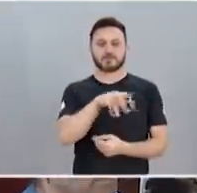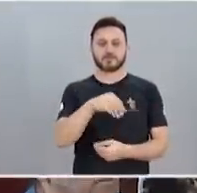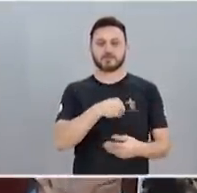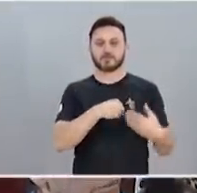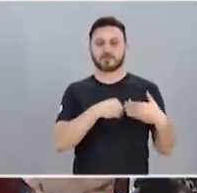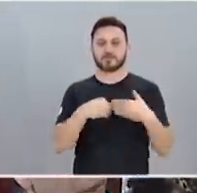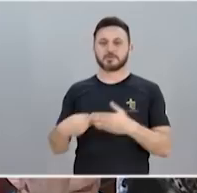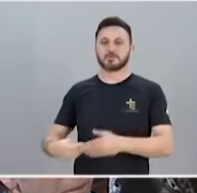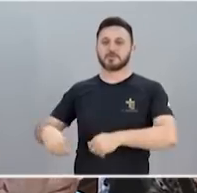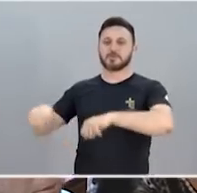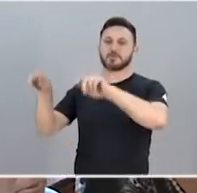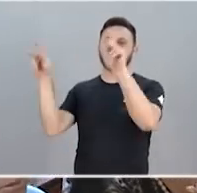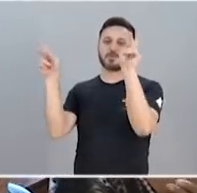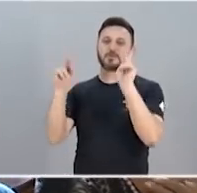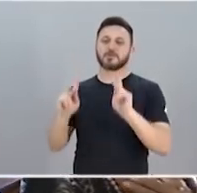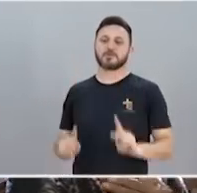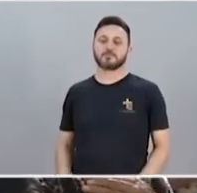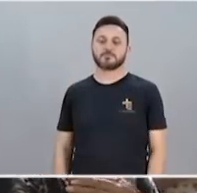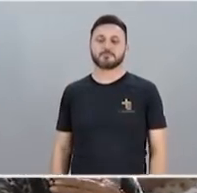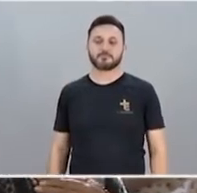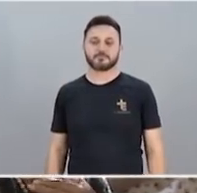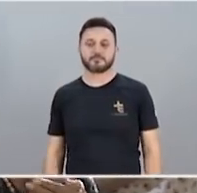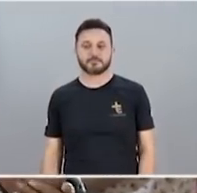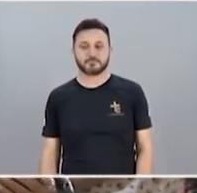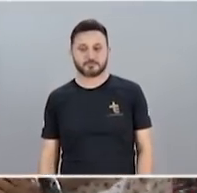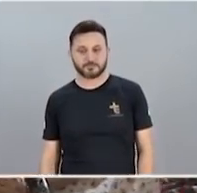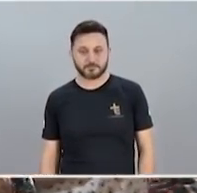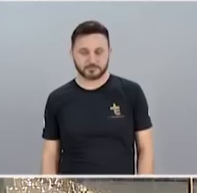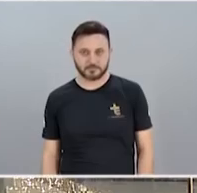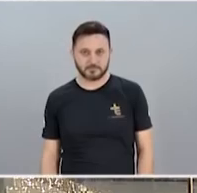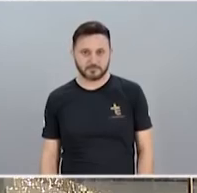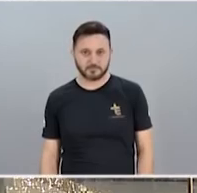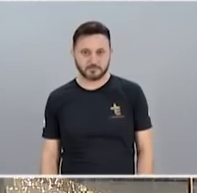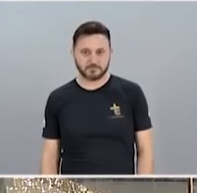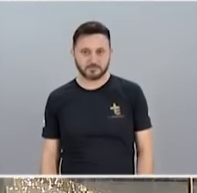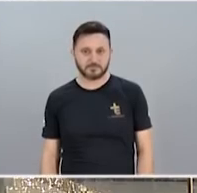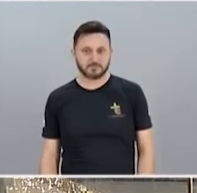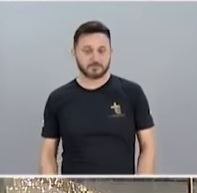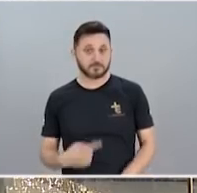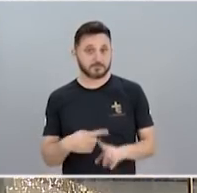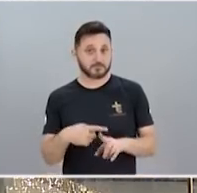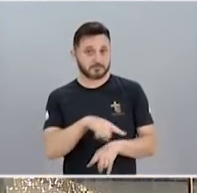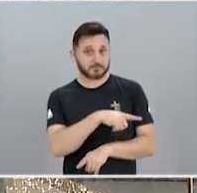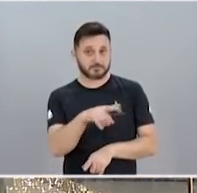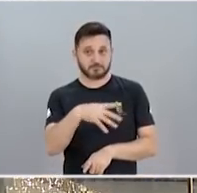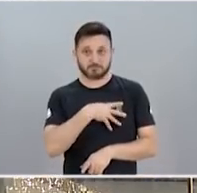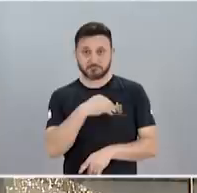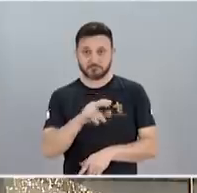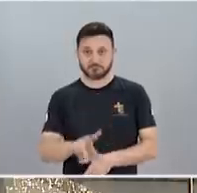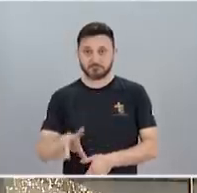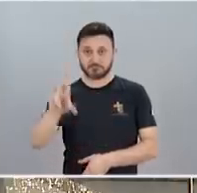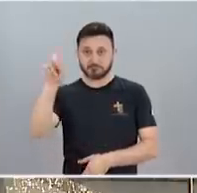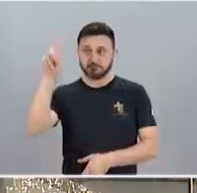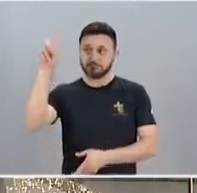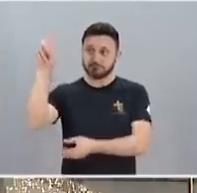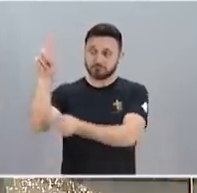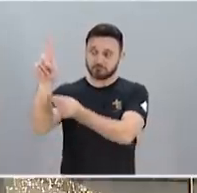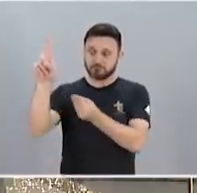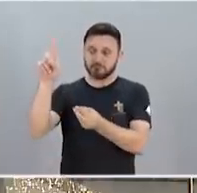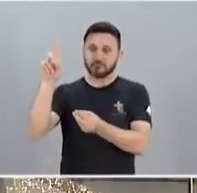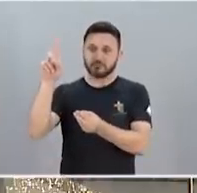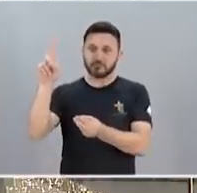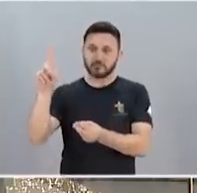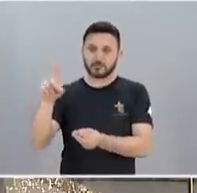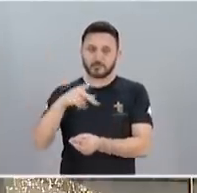que tirais o pecado do mundo, dai-nos a paz. Porque sois filhos, Deus enviou